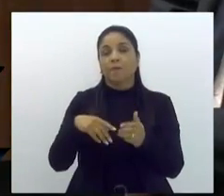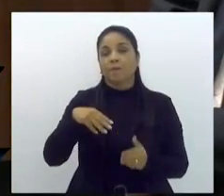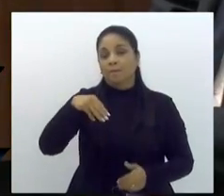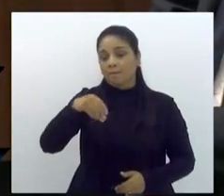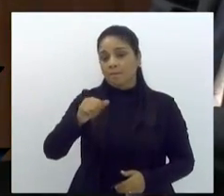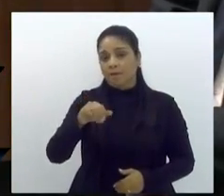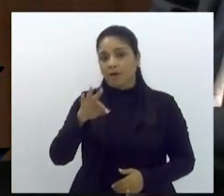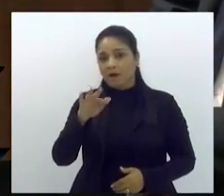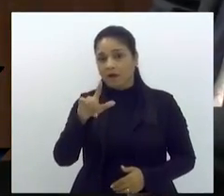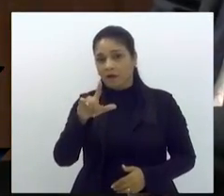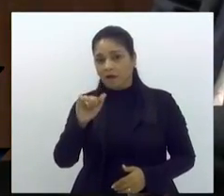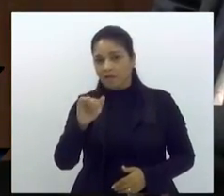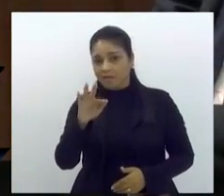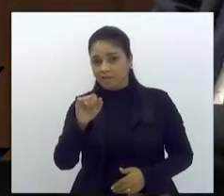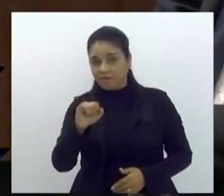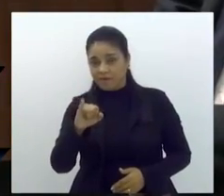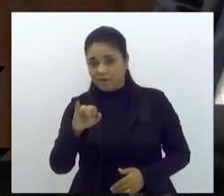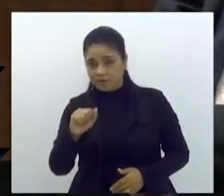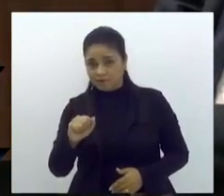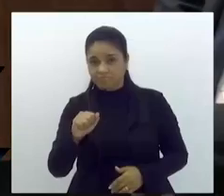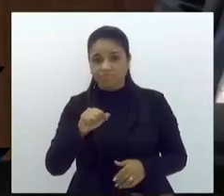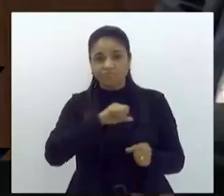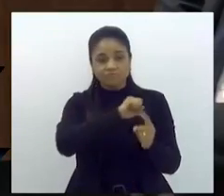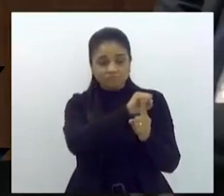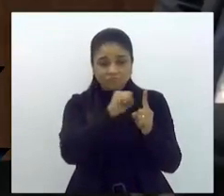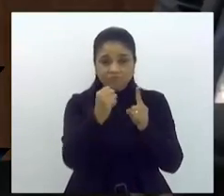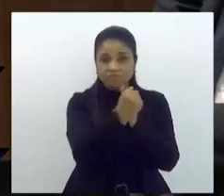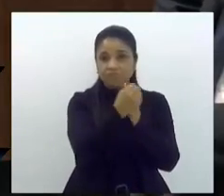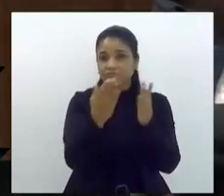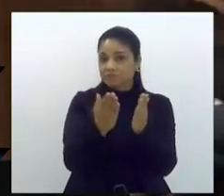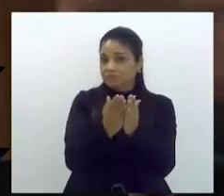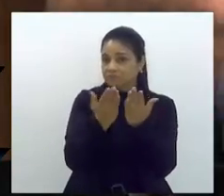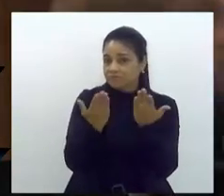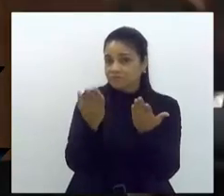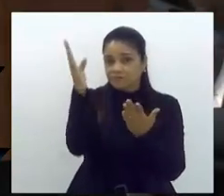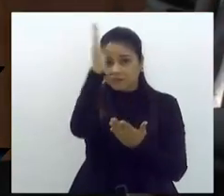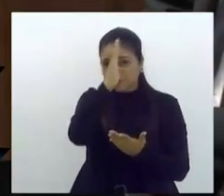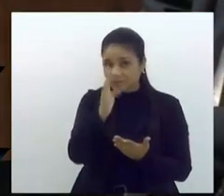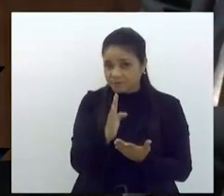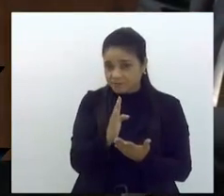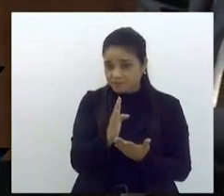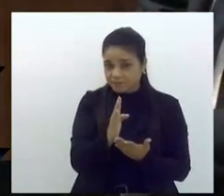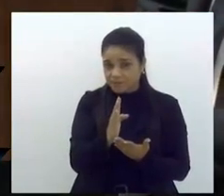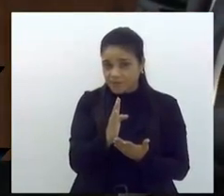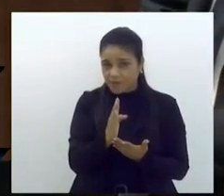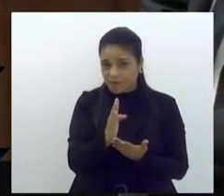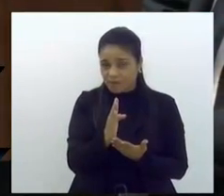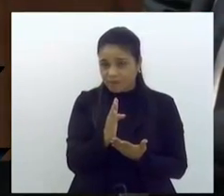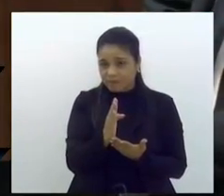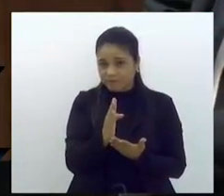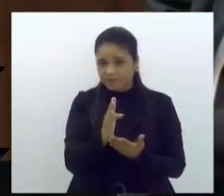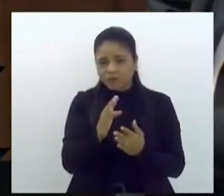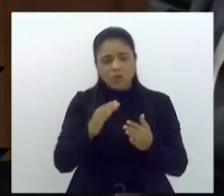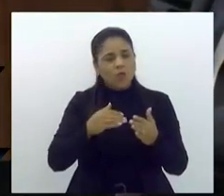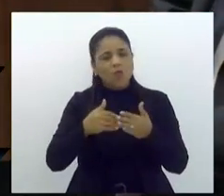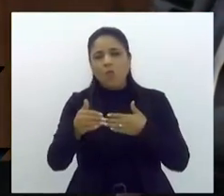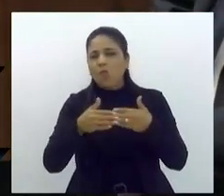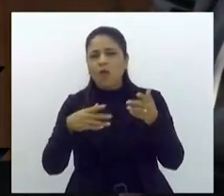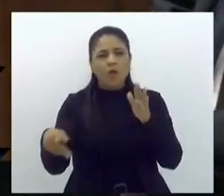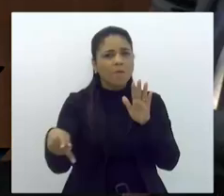de utilidade pública sociedade bíblica do Brasil qualquer projeto aqui